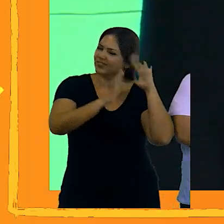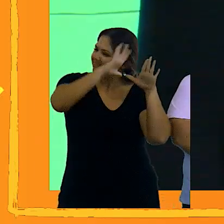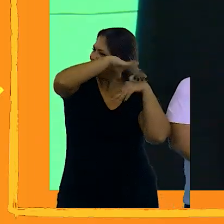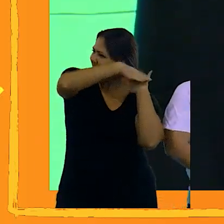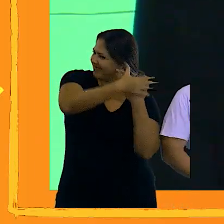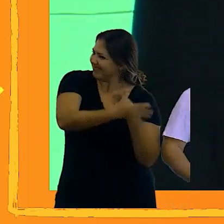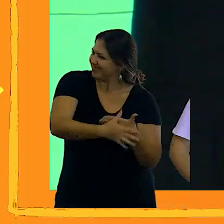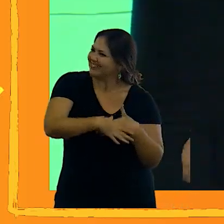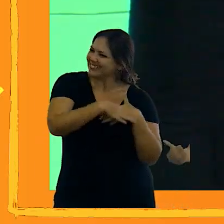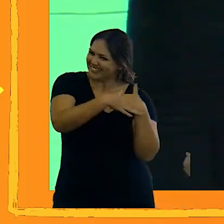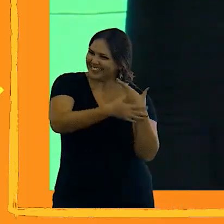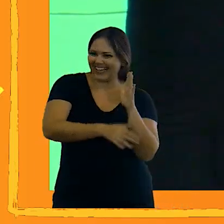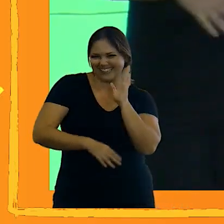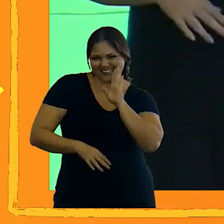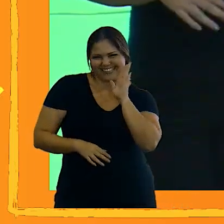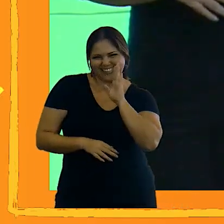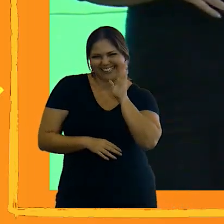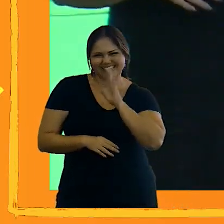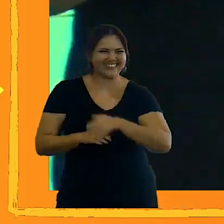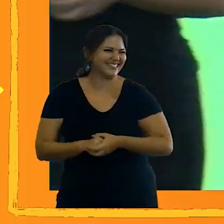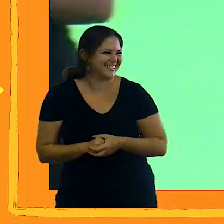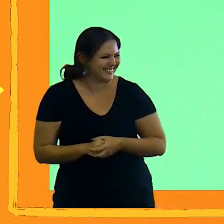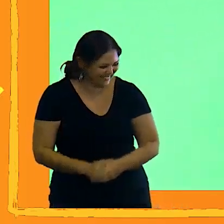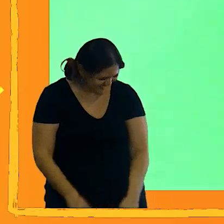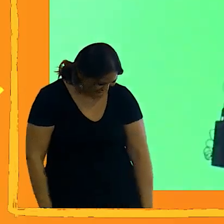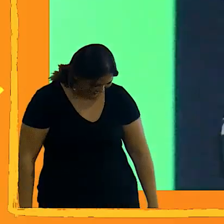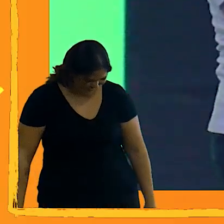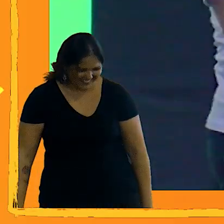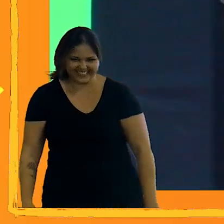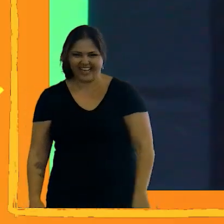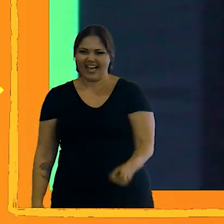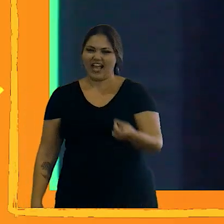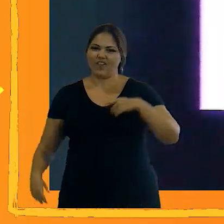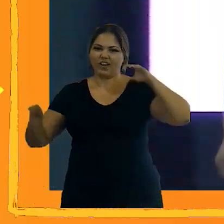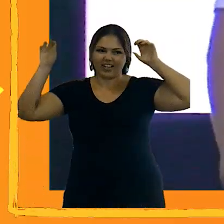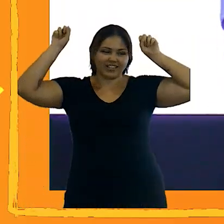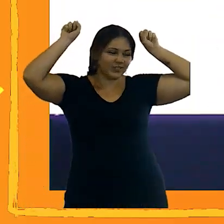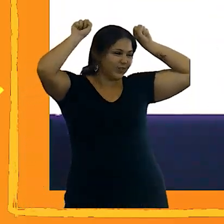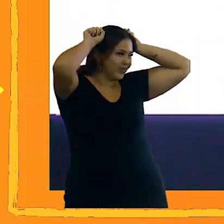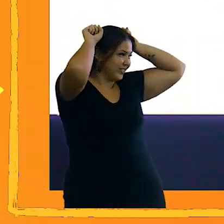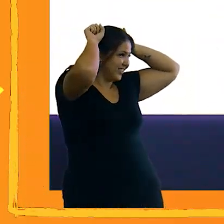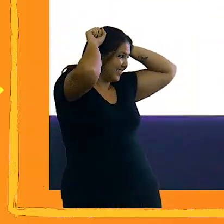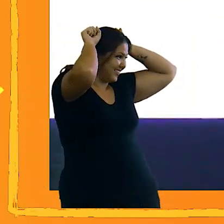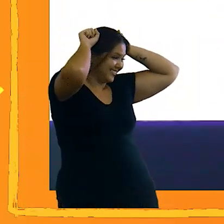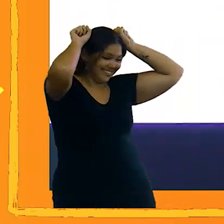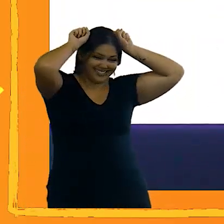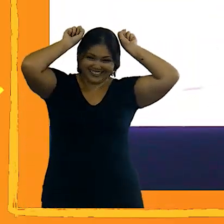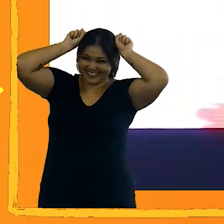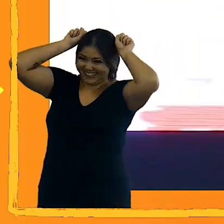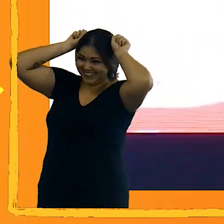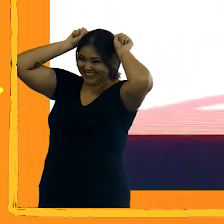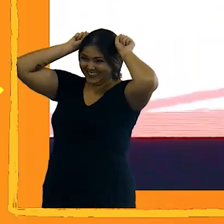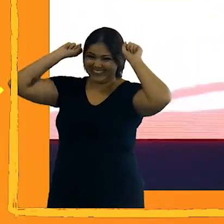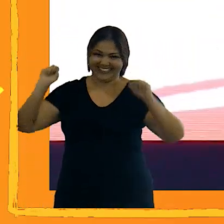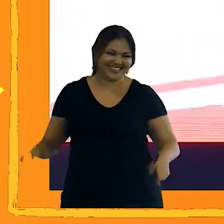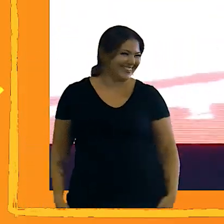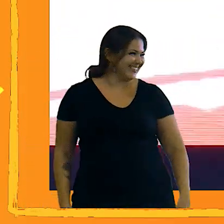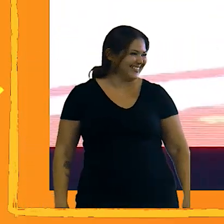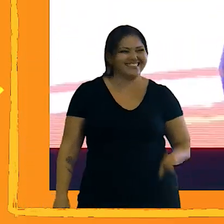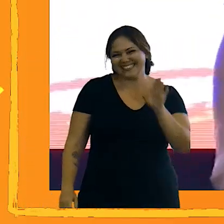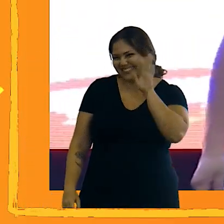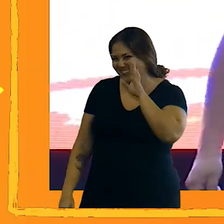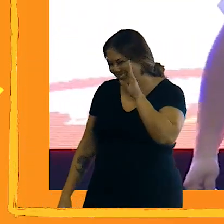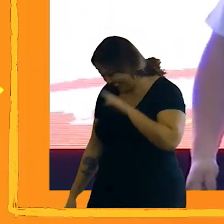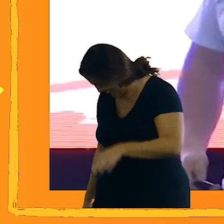né é legal é legal eu falava Xuxa como é que é Xuxa ah Xuxa é Xuxa é